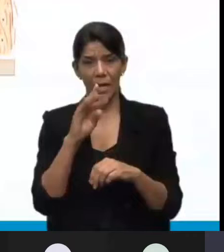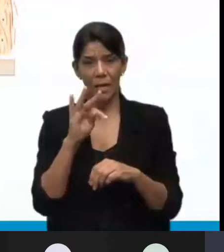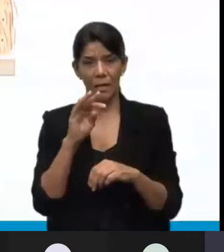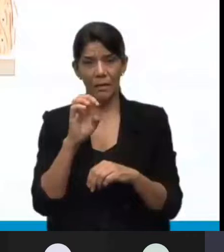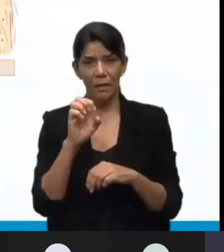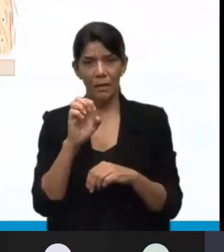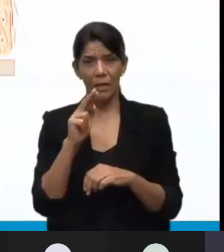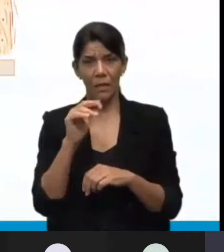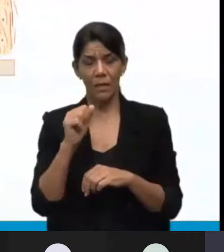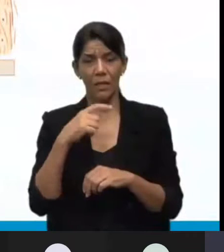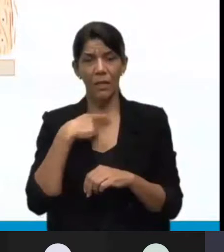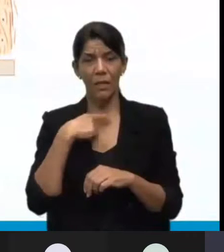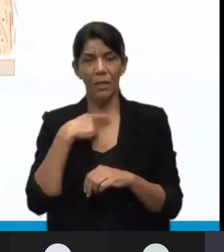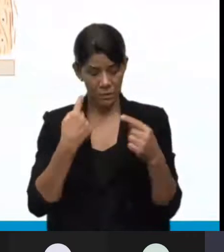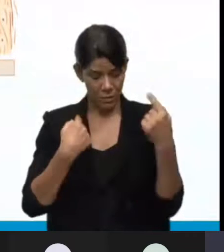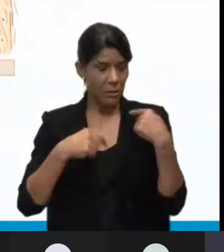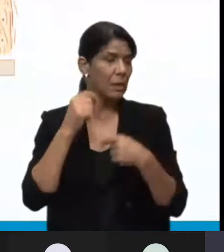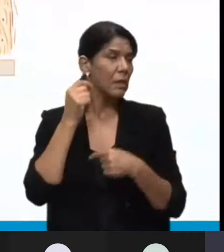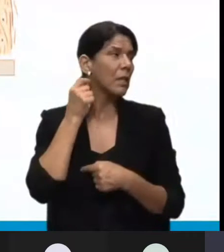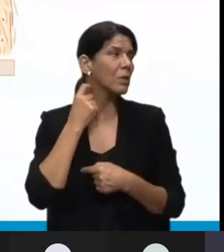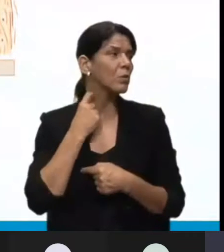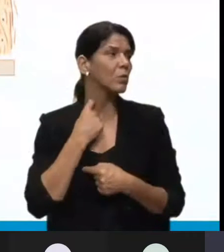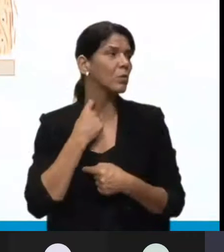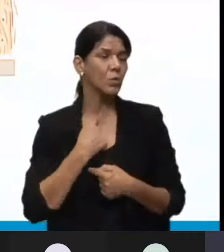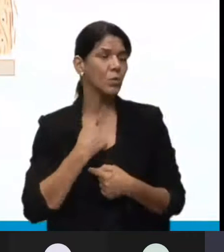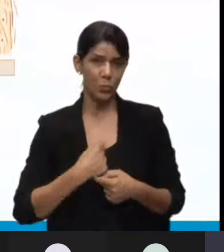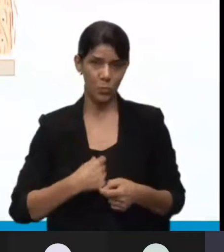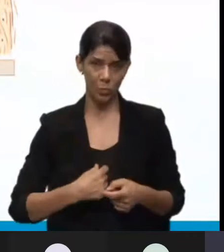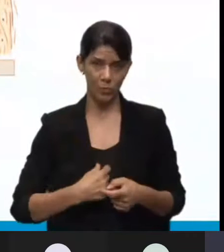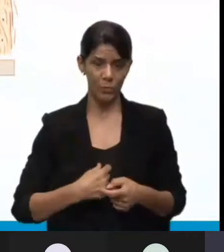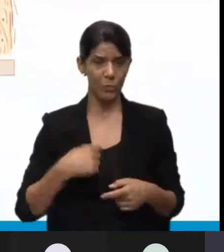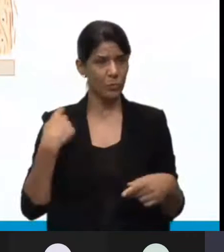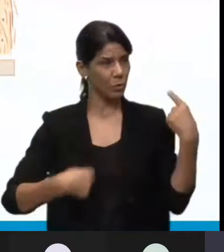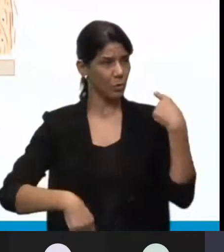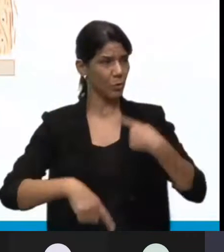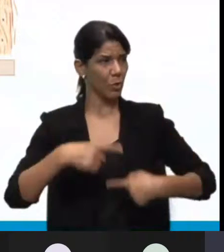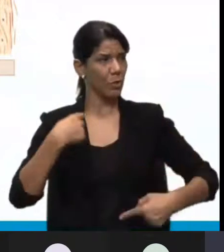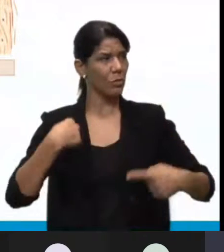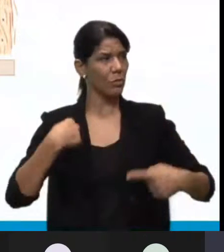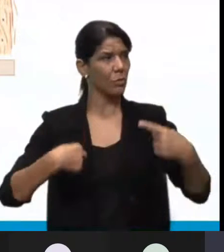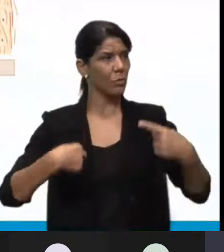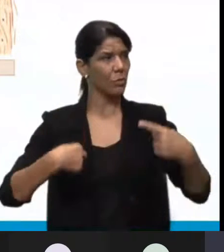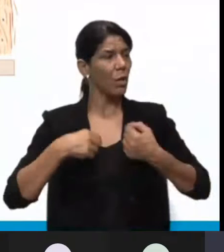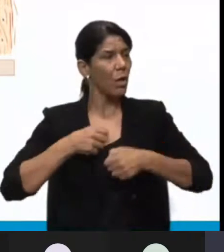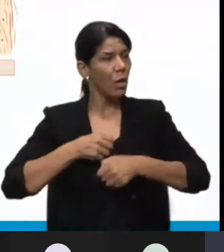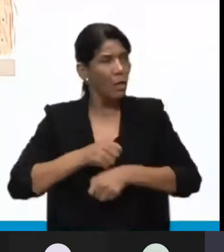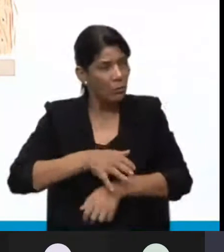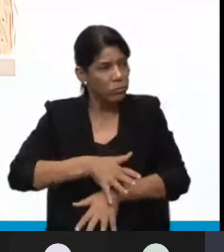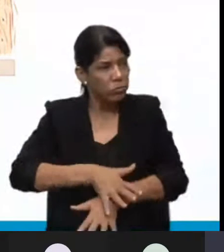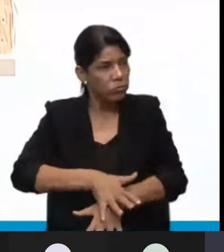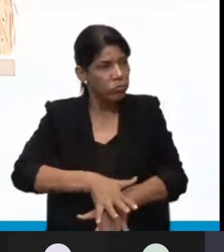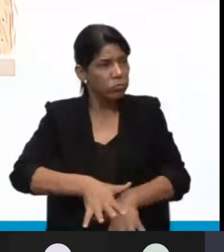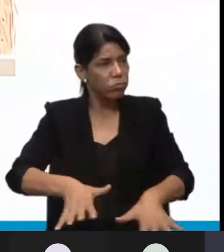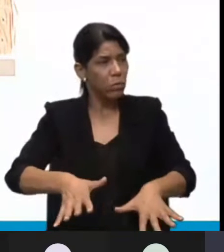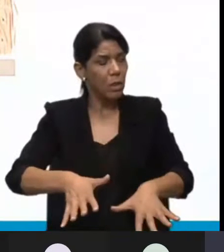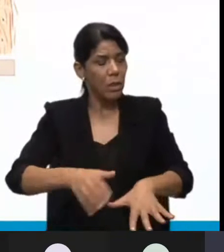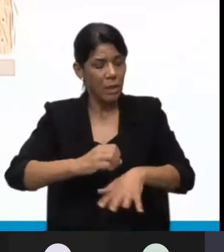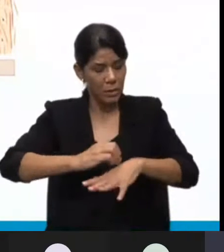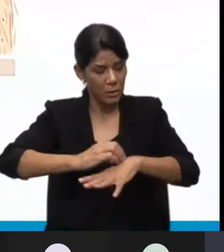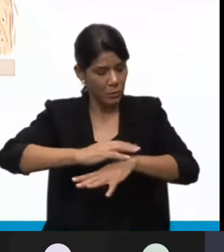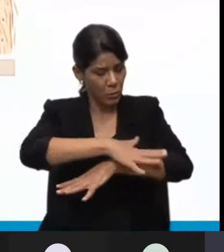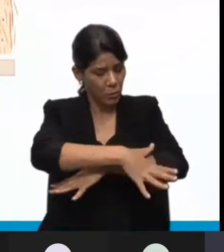artéria, ela corre, né, ali dentro do sistema circulatório e ela se ramifica, né,